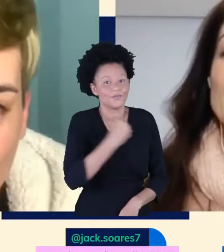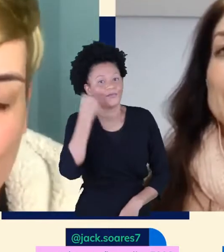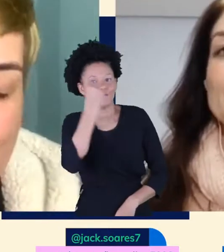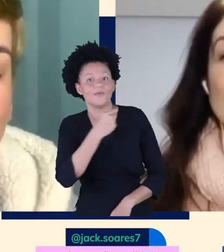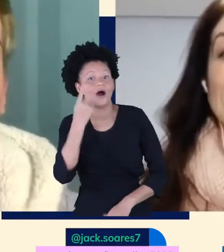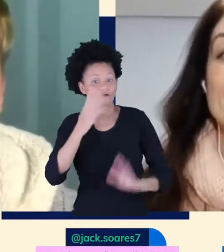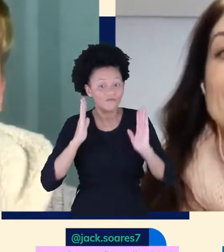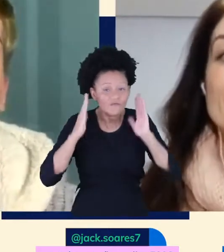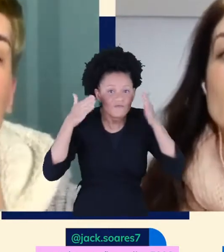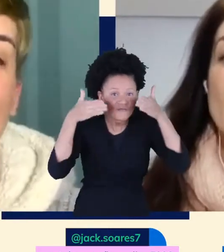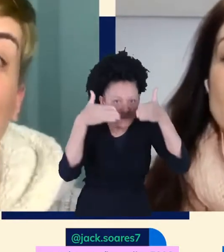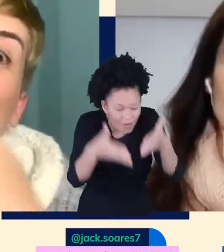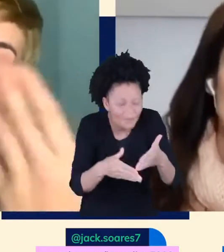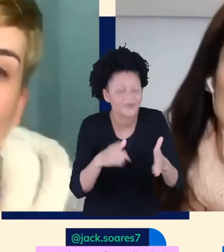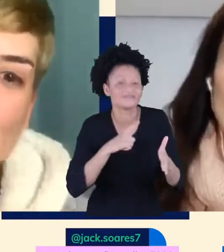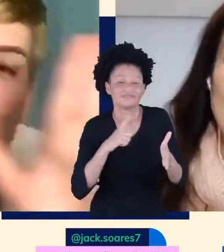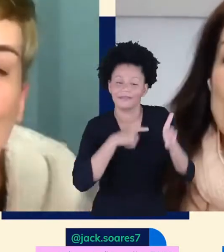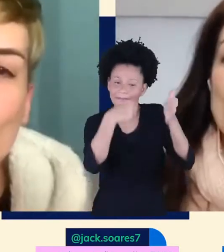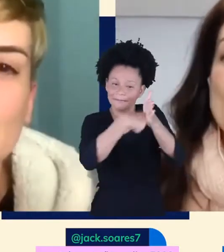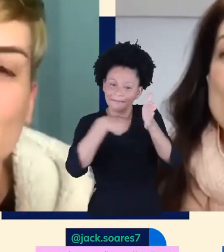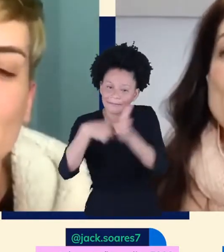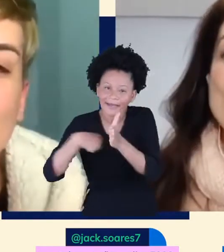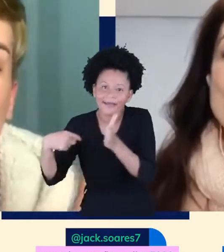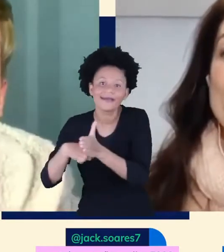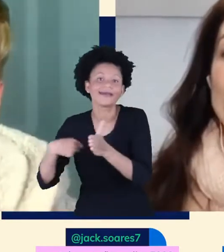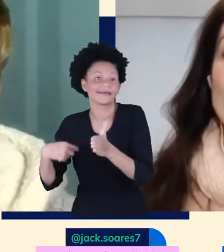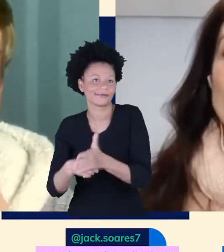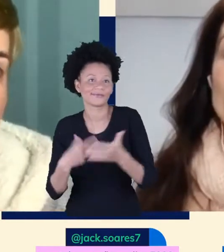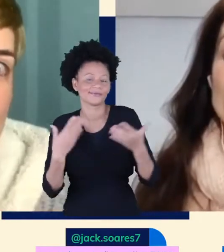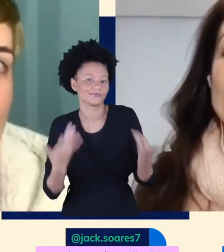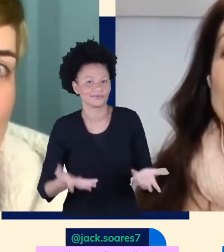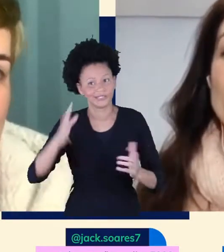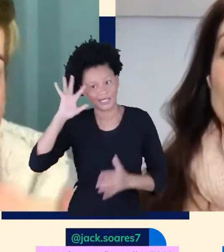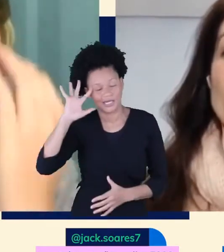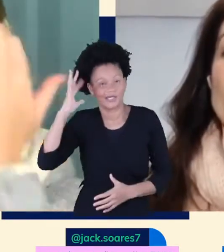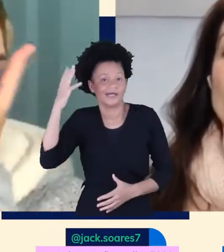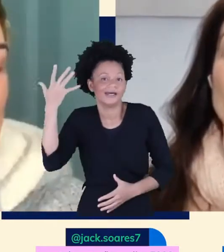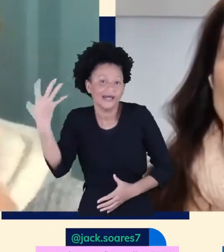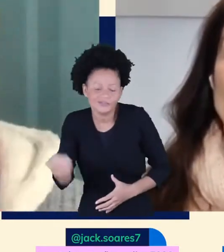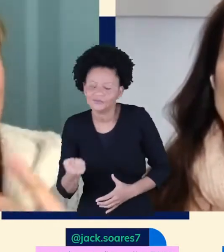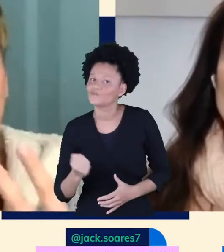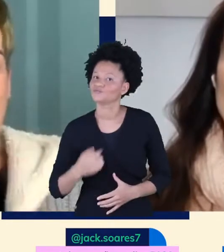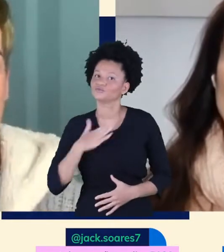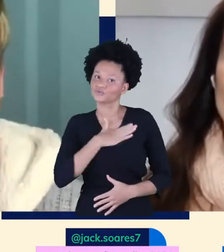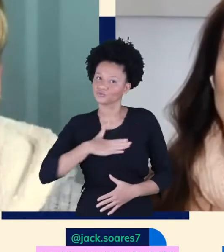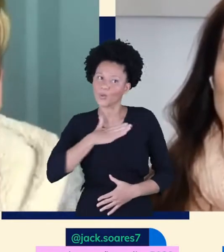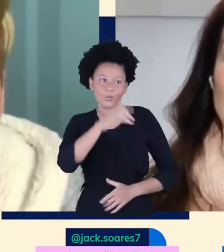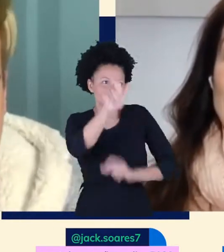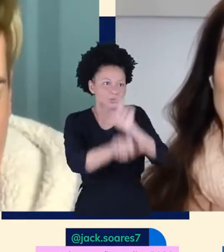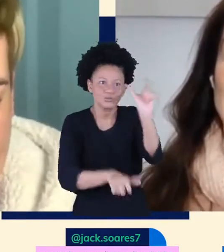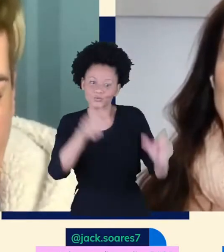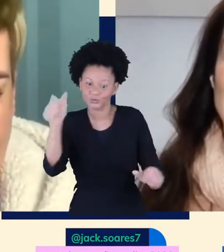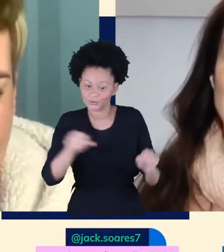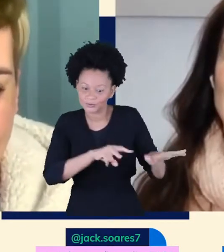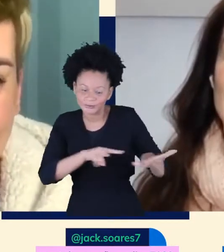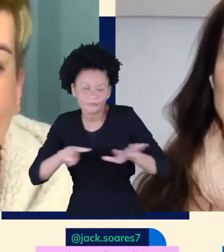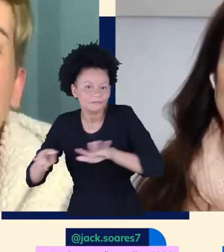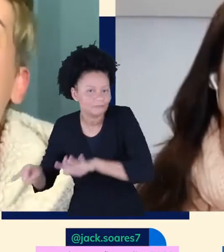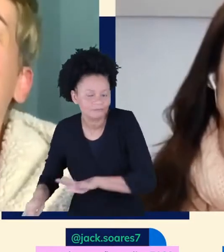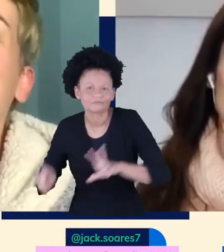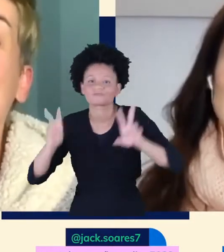que surgem. Sim, Então, tava só contextualizando aqui que a gente resolveu, então, já, devido ao sucesso da terça-feira